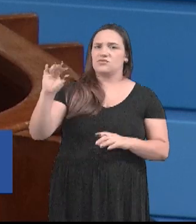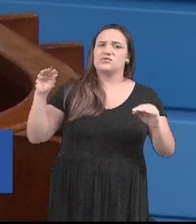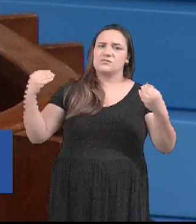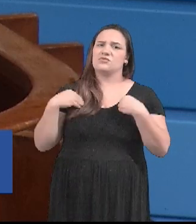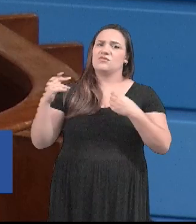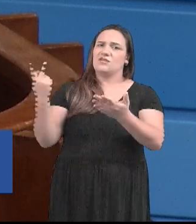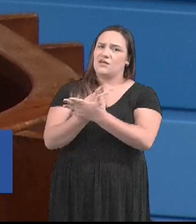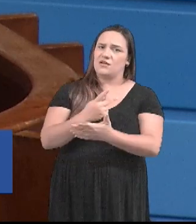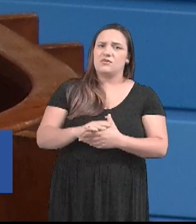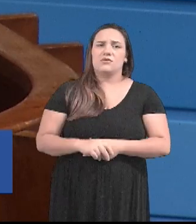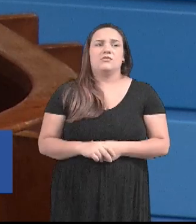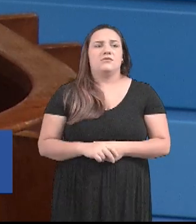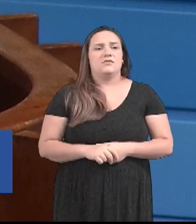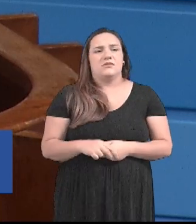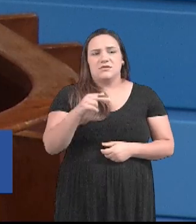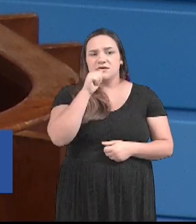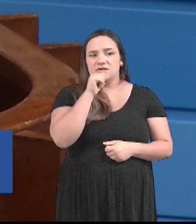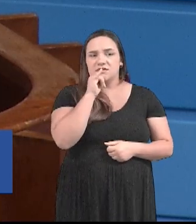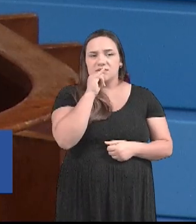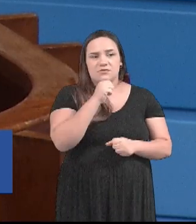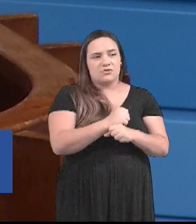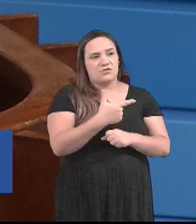2019, informaram primeiramente